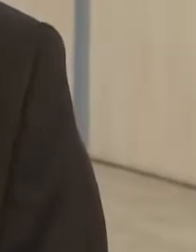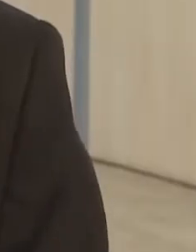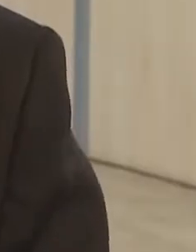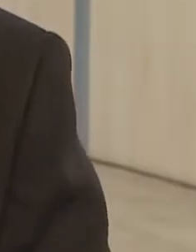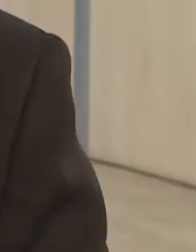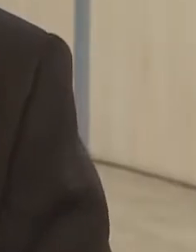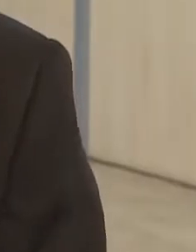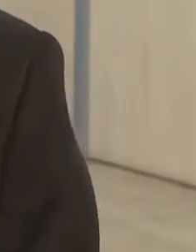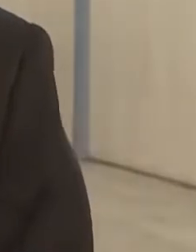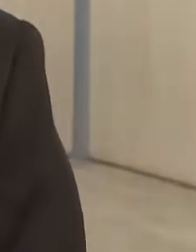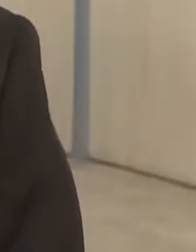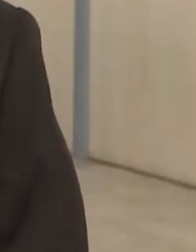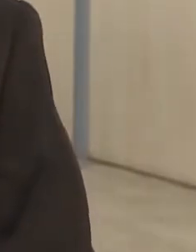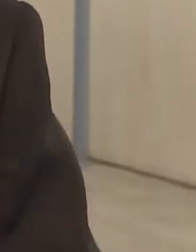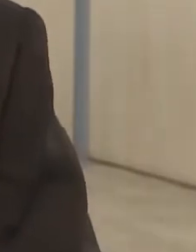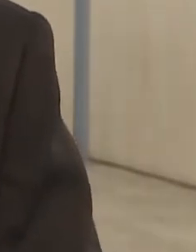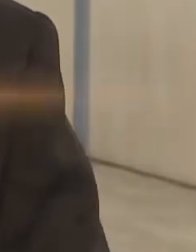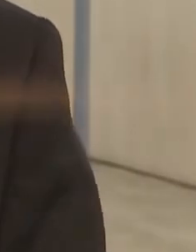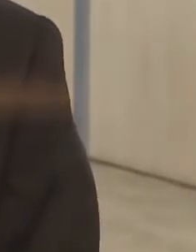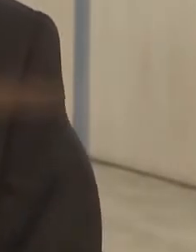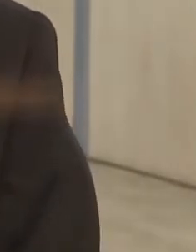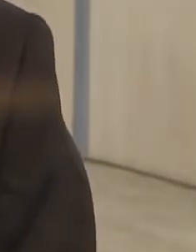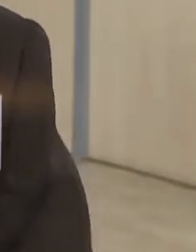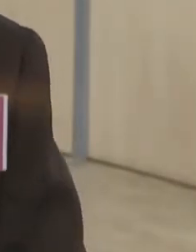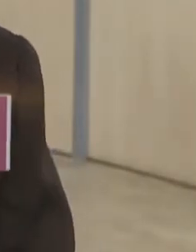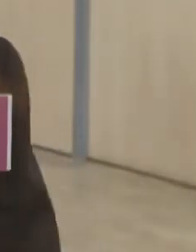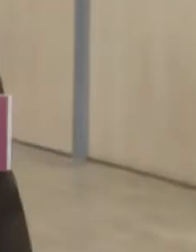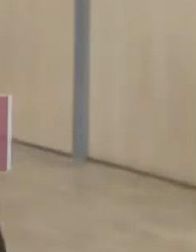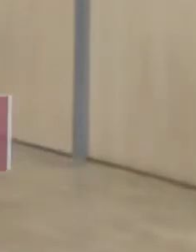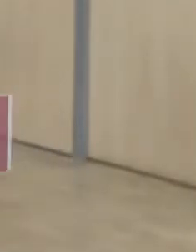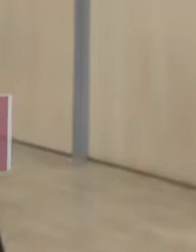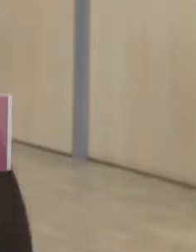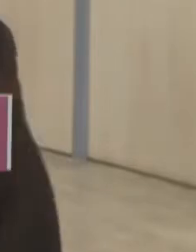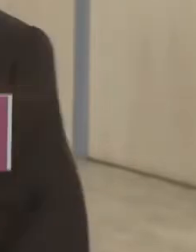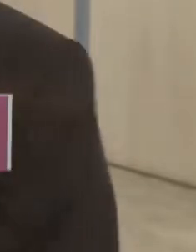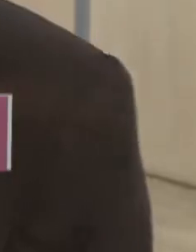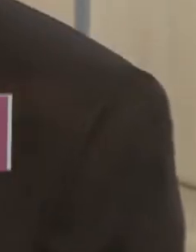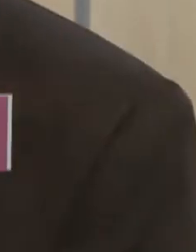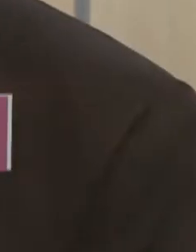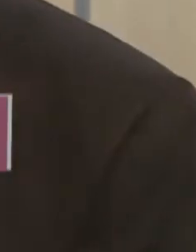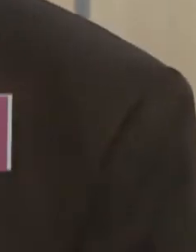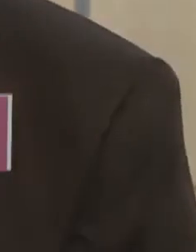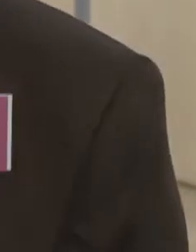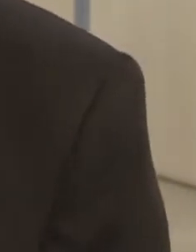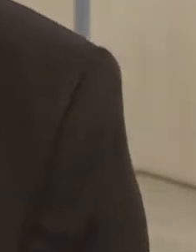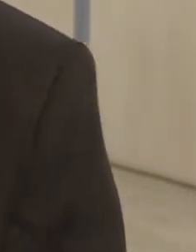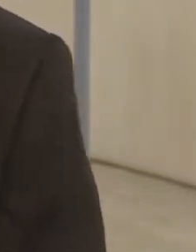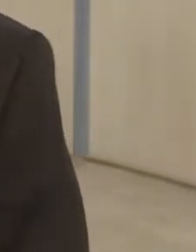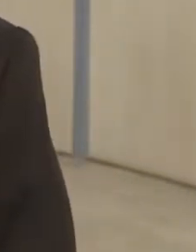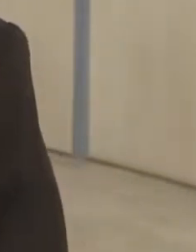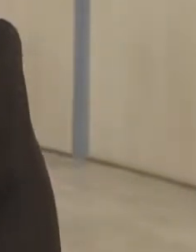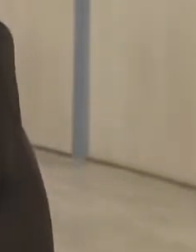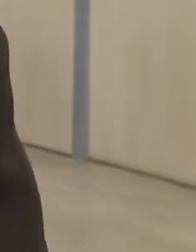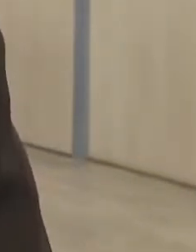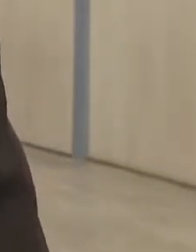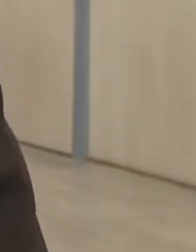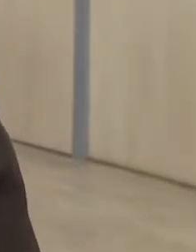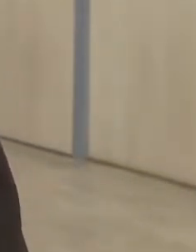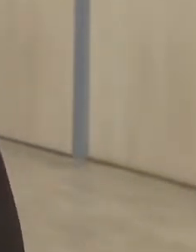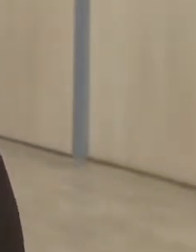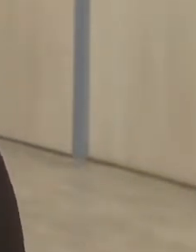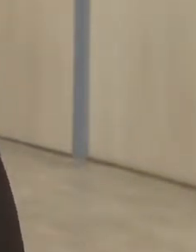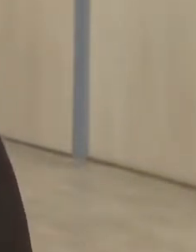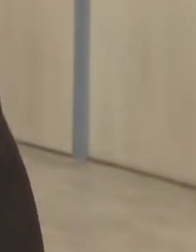anos do SESC, de bom serviço prestado por toda a comunidade de Blumenau e por todos que, por sua vez, ali utilizam o serviço do SESC. E também